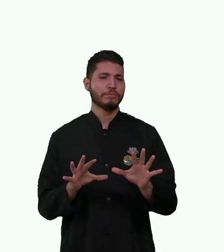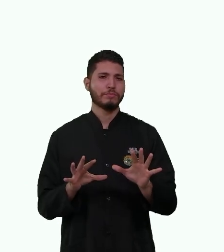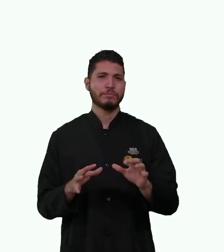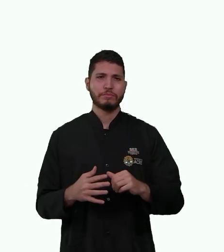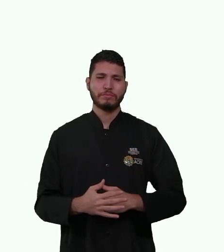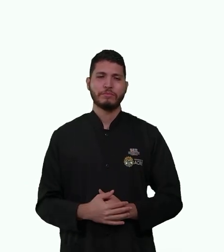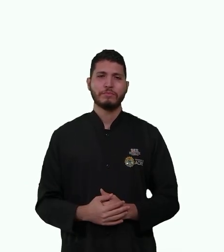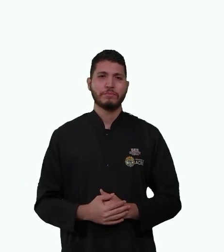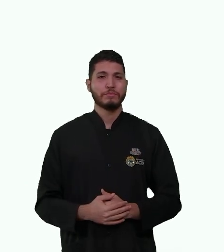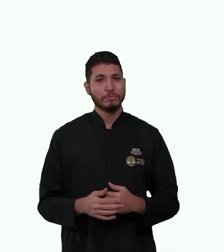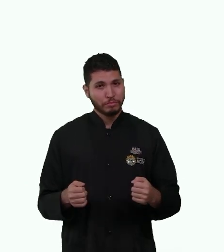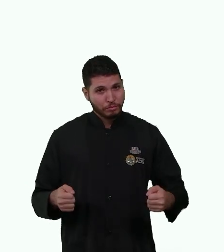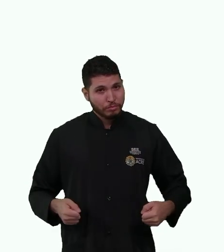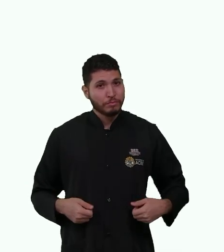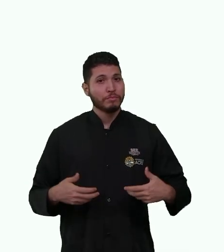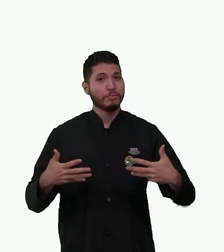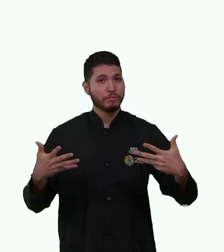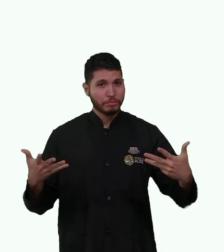cultura e lazer? R$